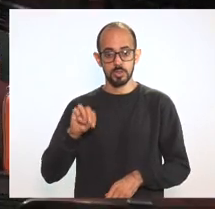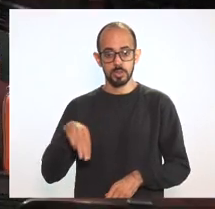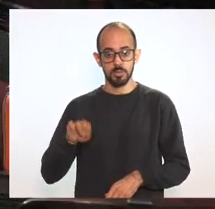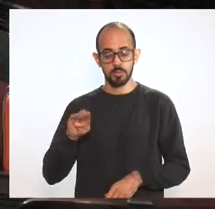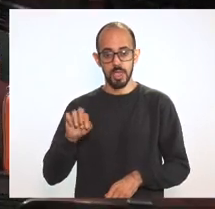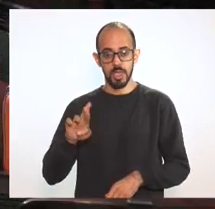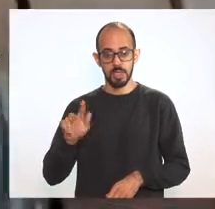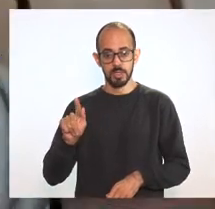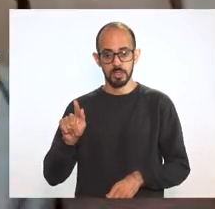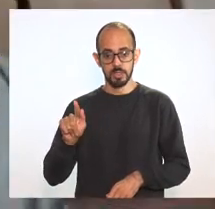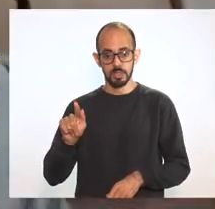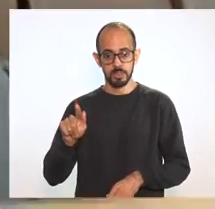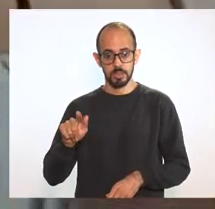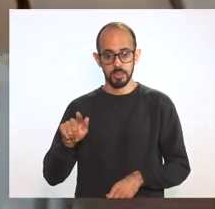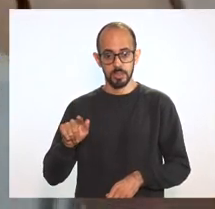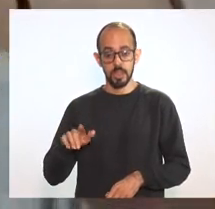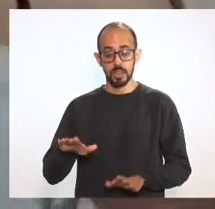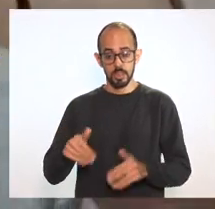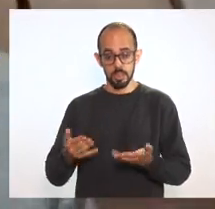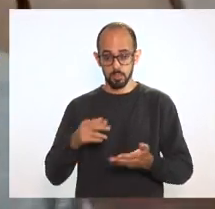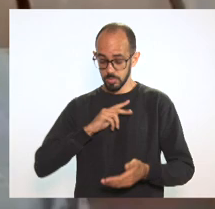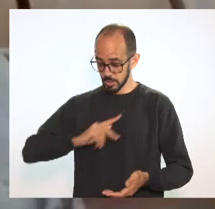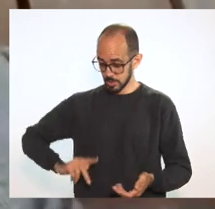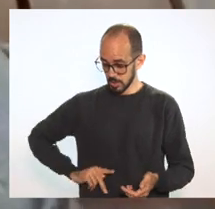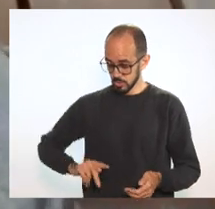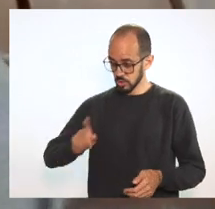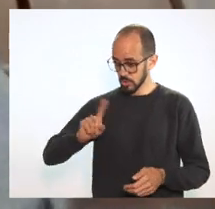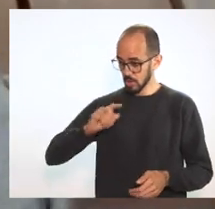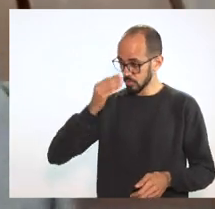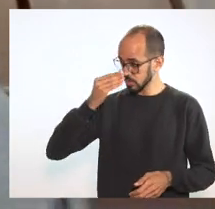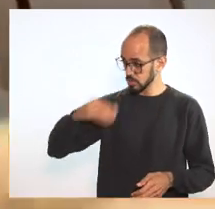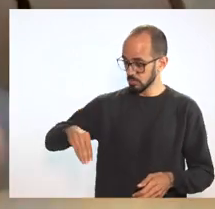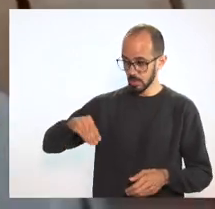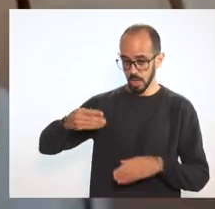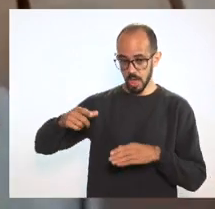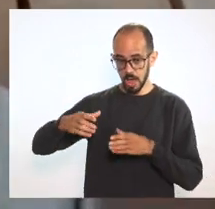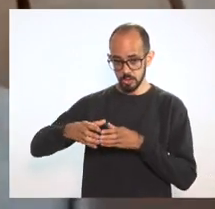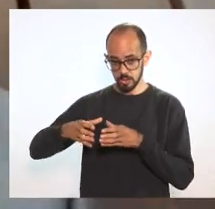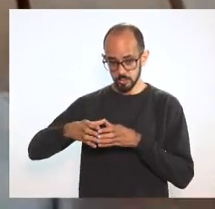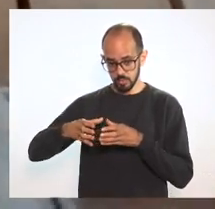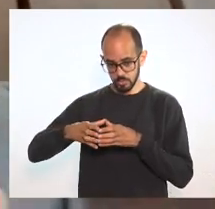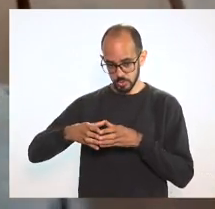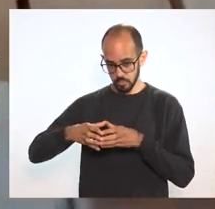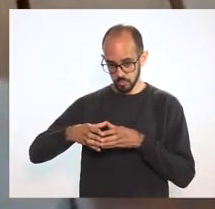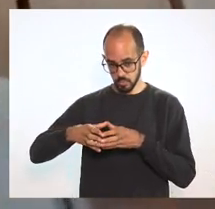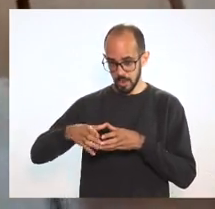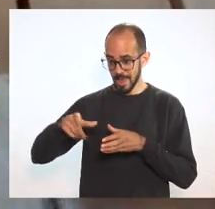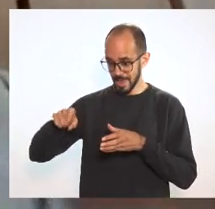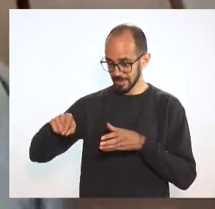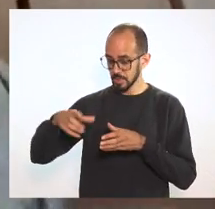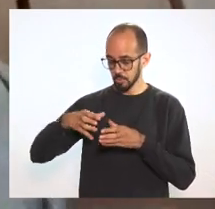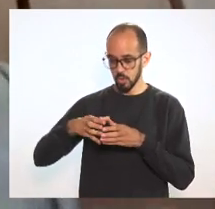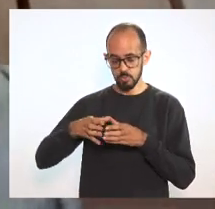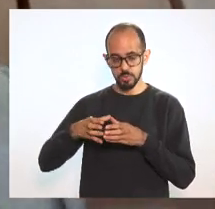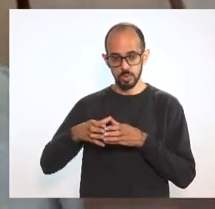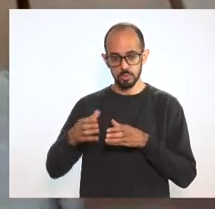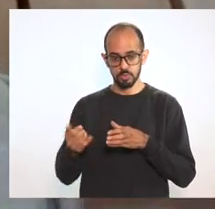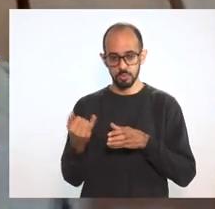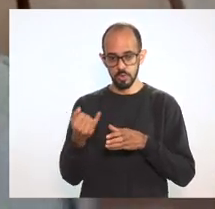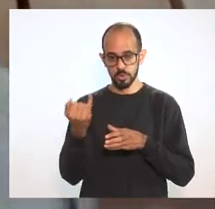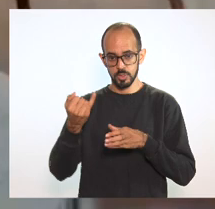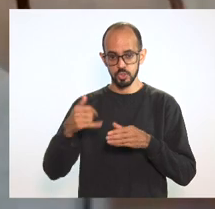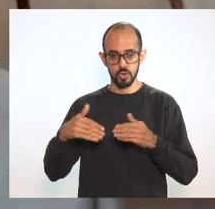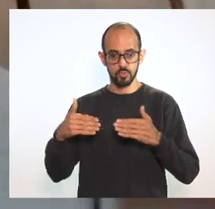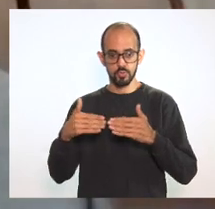Senhor presidente, não desmerecendo as outras comissões, mas essa é uma grande comissão, uma comissão muito importante. Favorável à